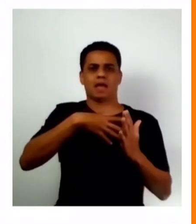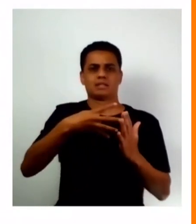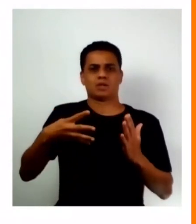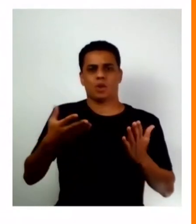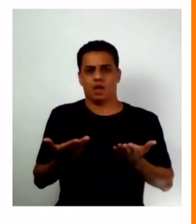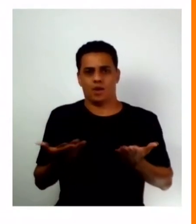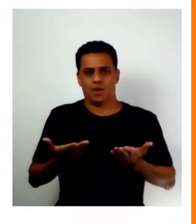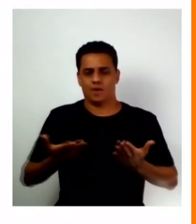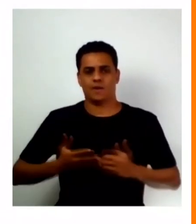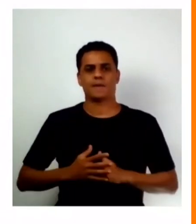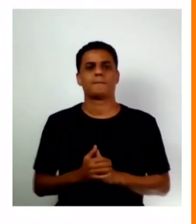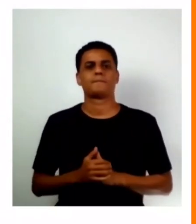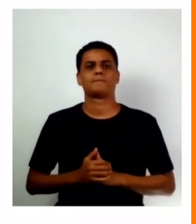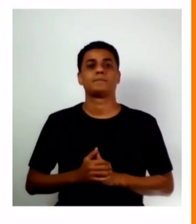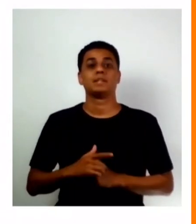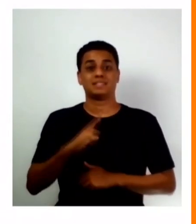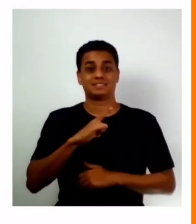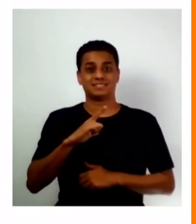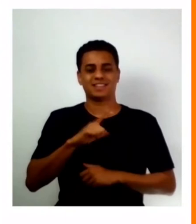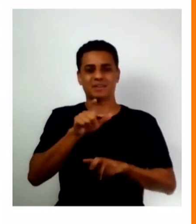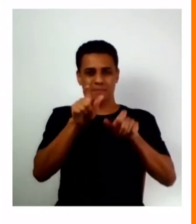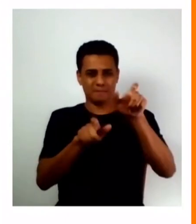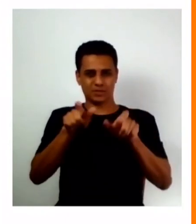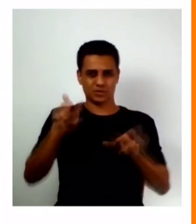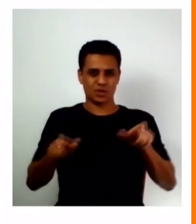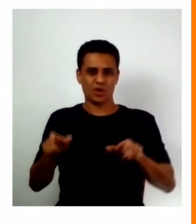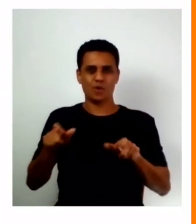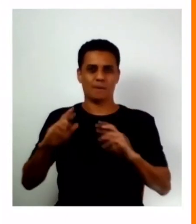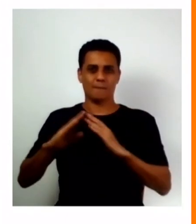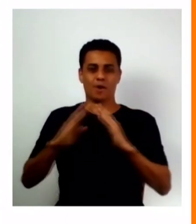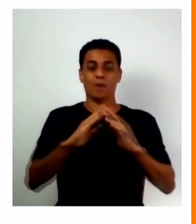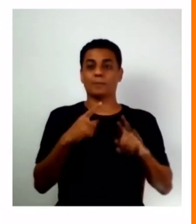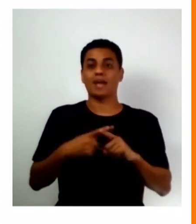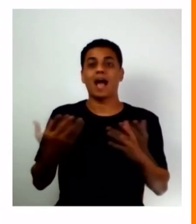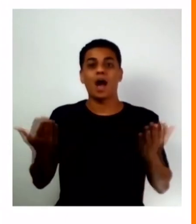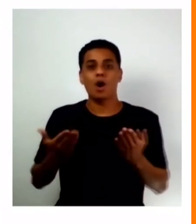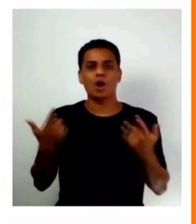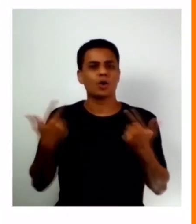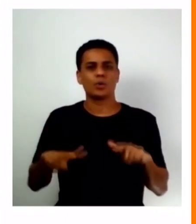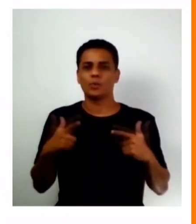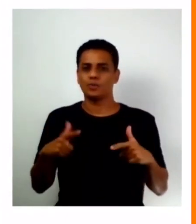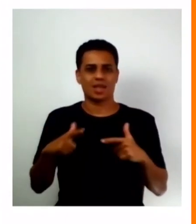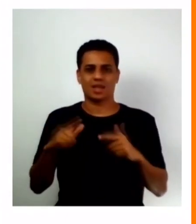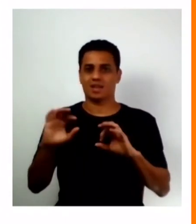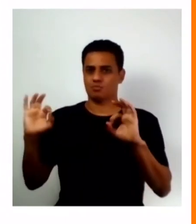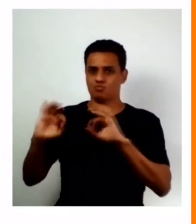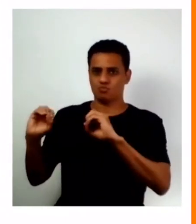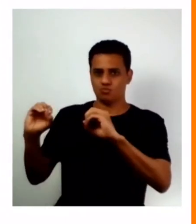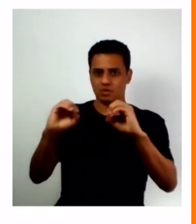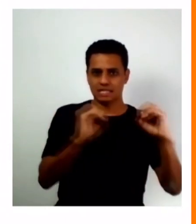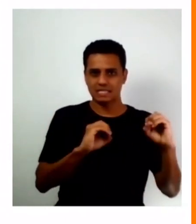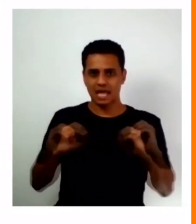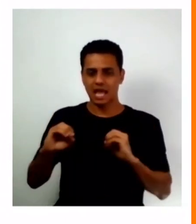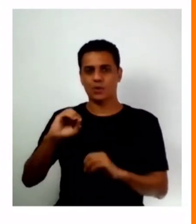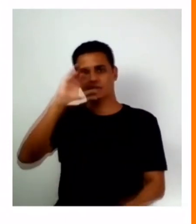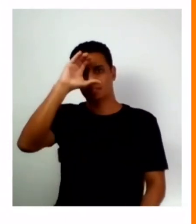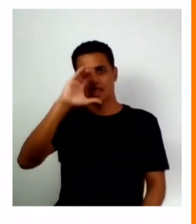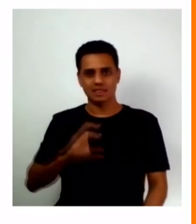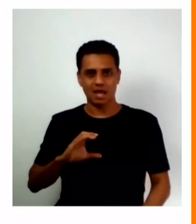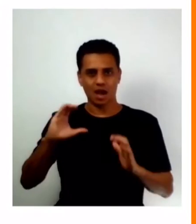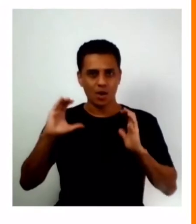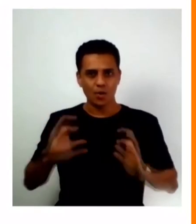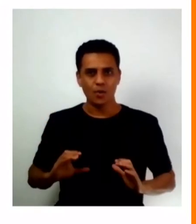Os cidadãos da cidade, como não há turistas, há zero turistas, os cidadãos da cidade estão